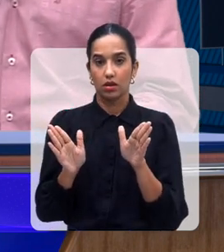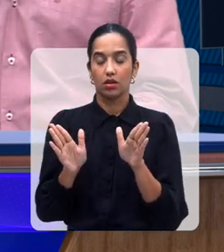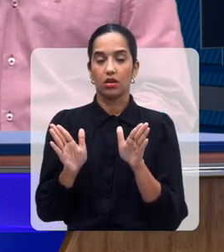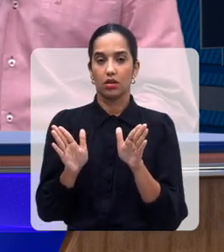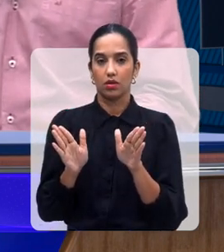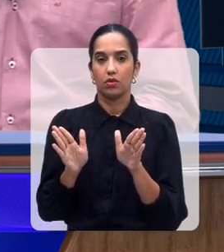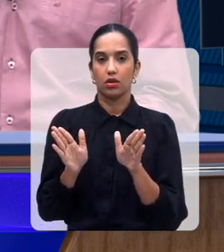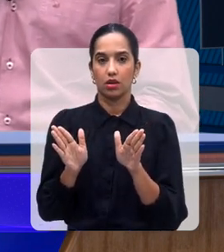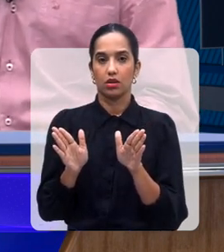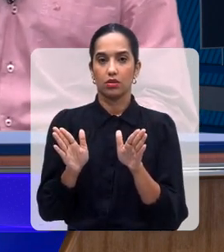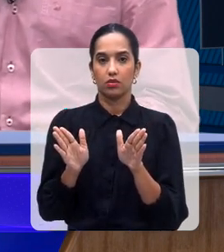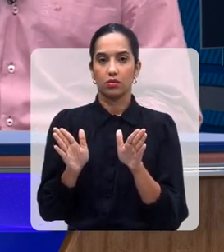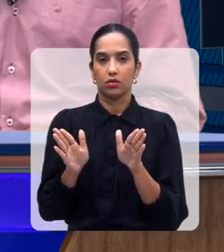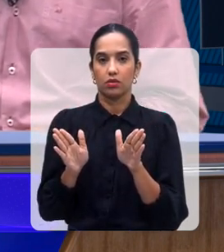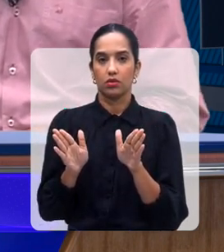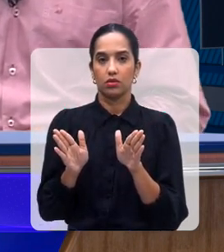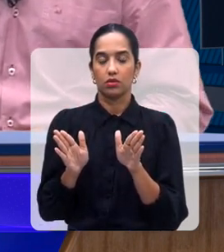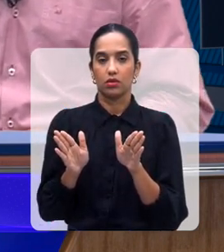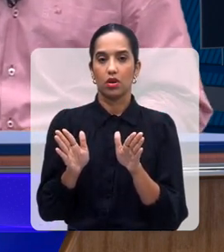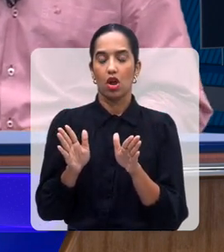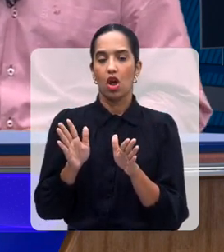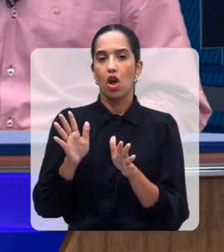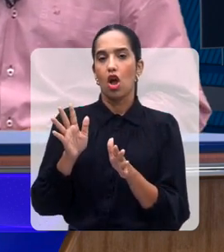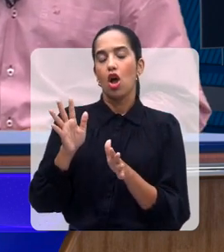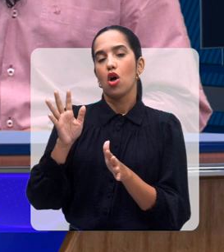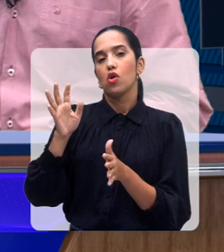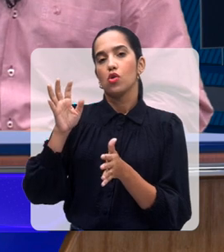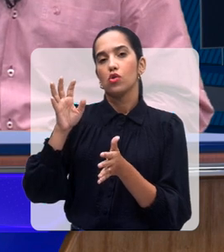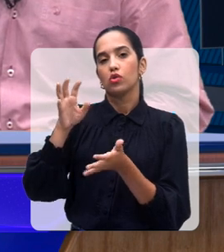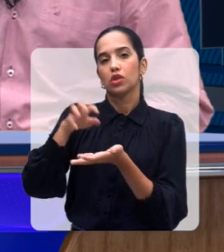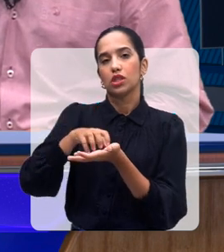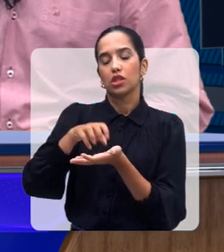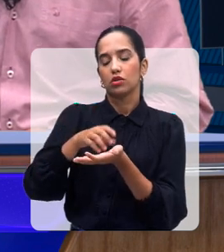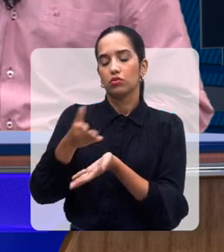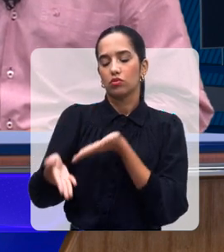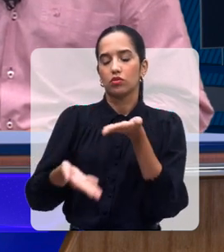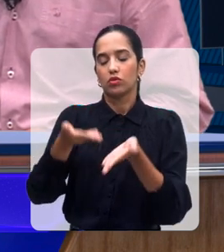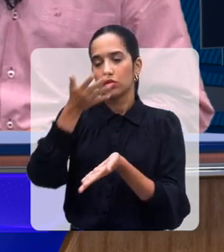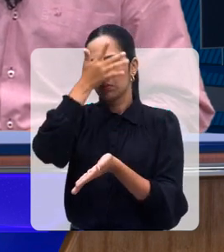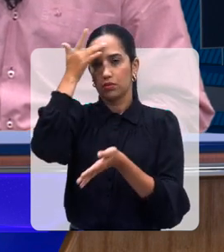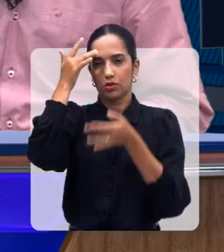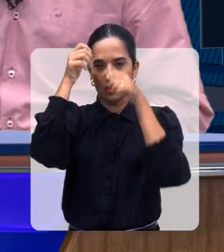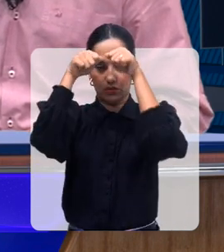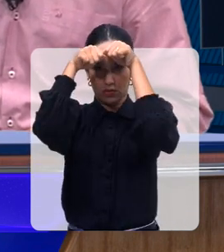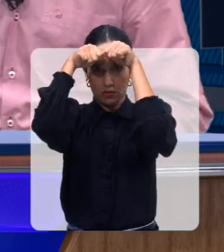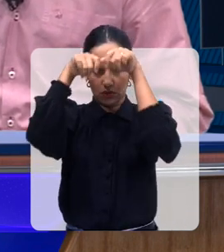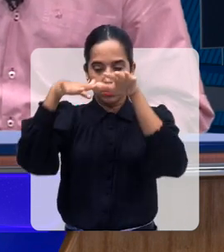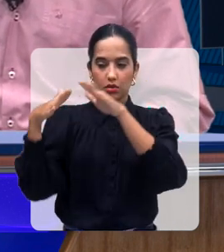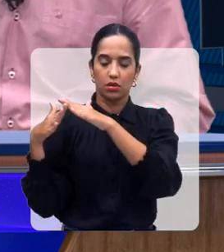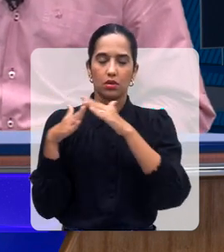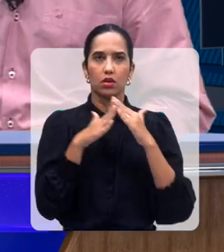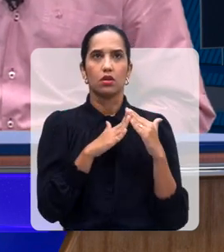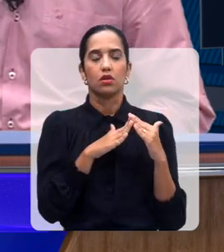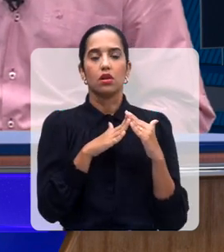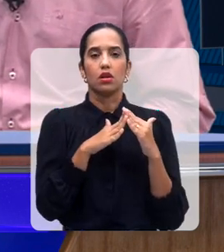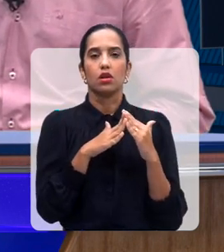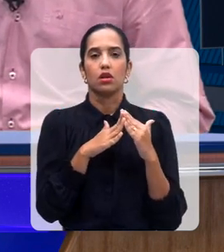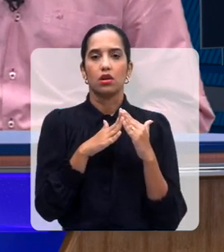o Centro de Tratamento da Pessoa com Autismo, que vai funcionar ali ao lado